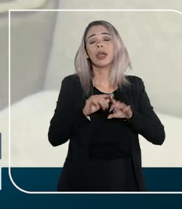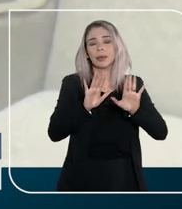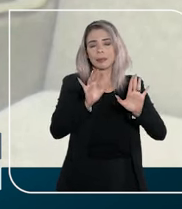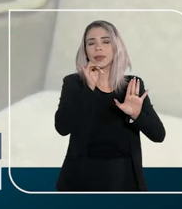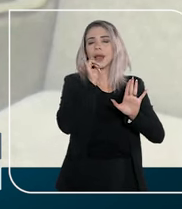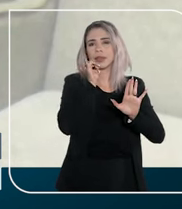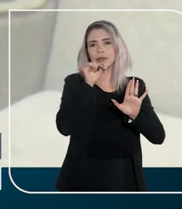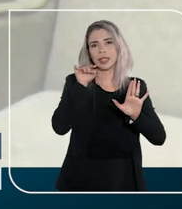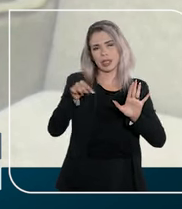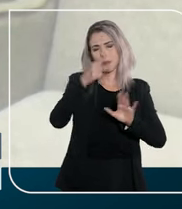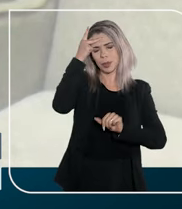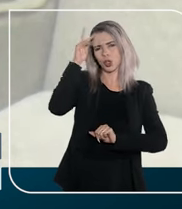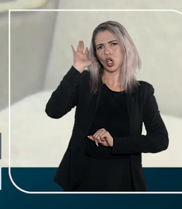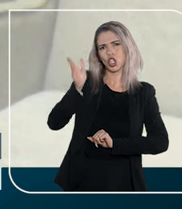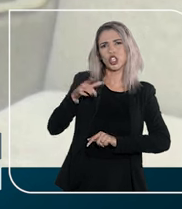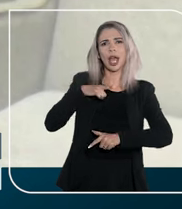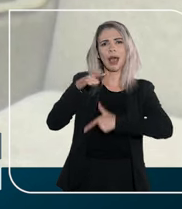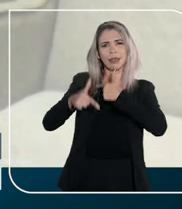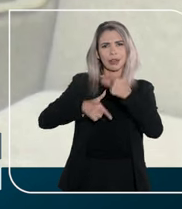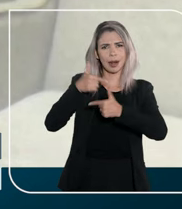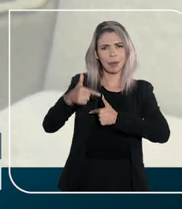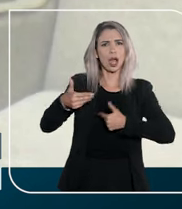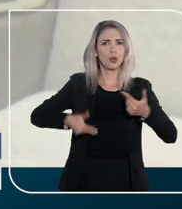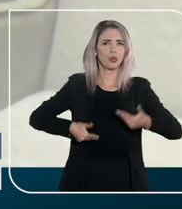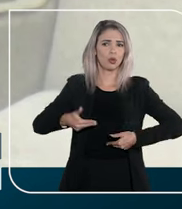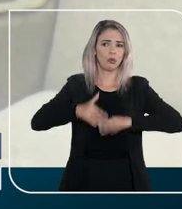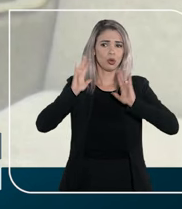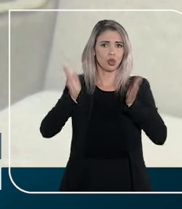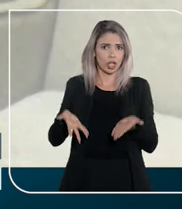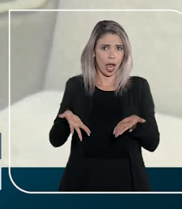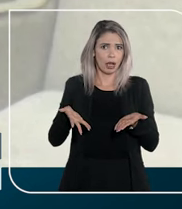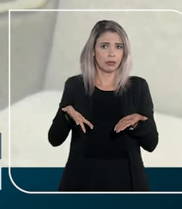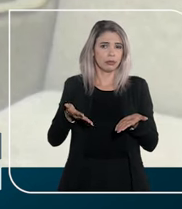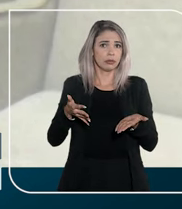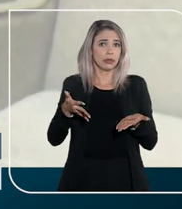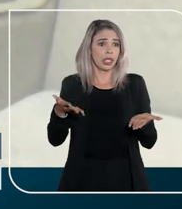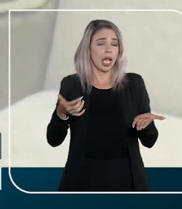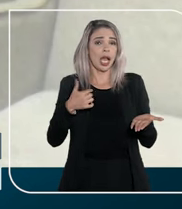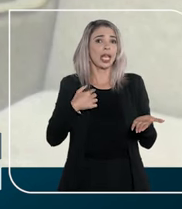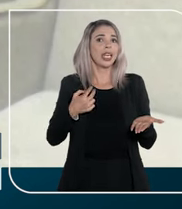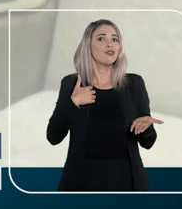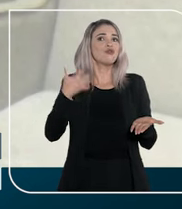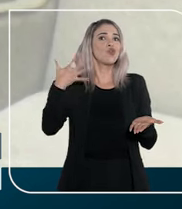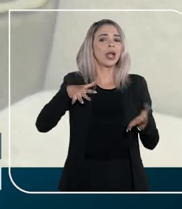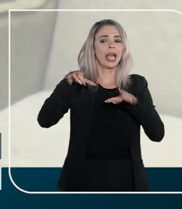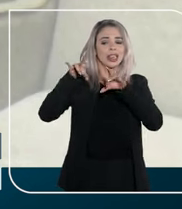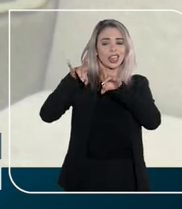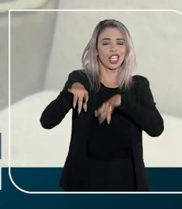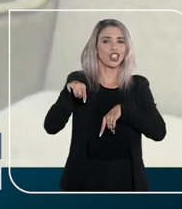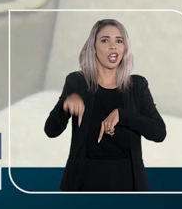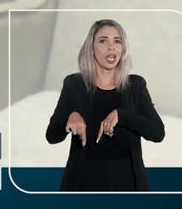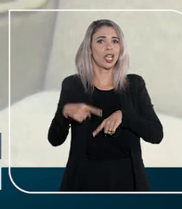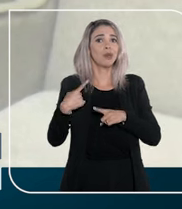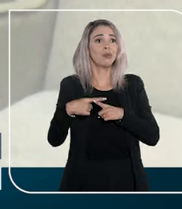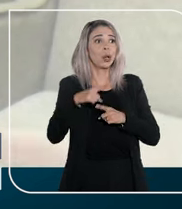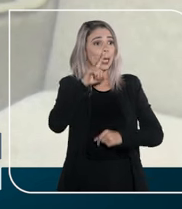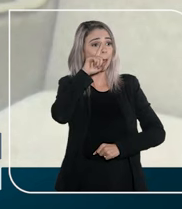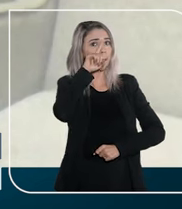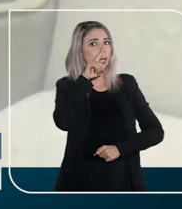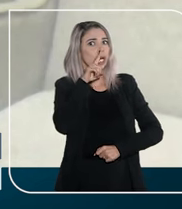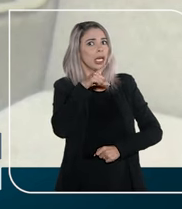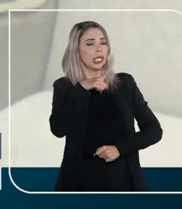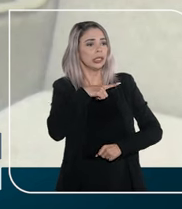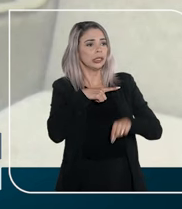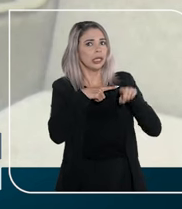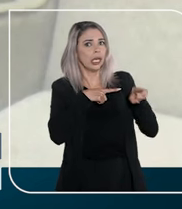muitas vezes ele já exerce um cargo público e ele não quer deixar esse cargo, correndo o risco de assumir um